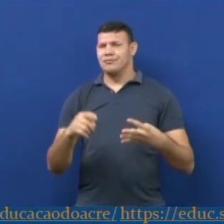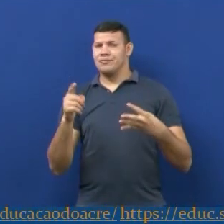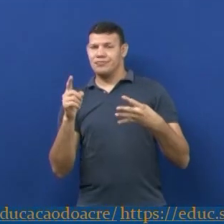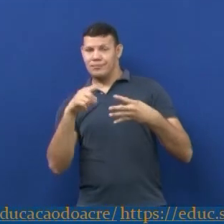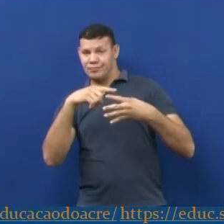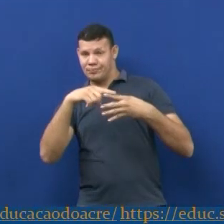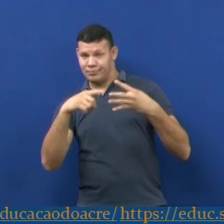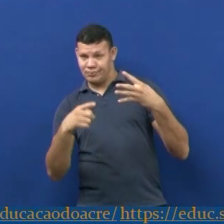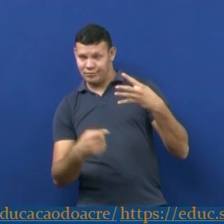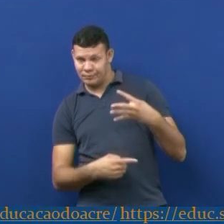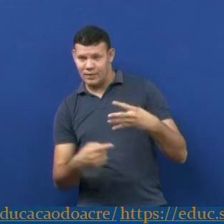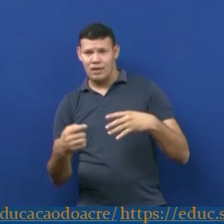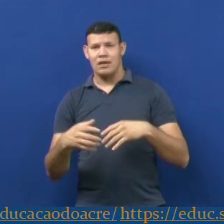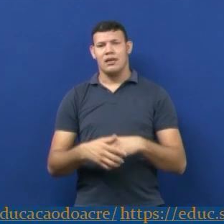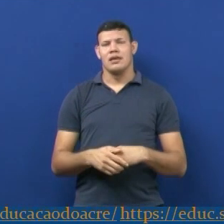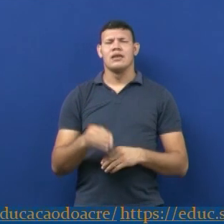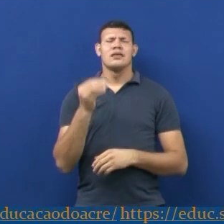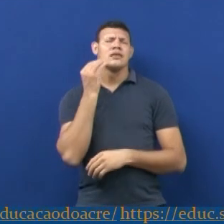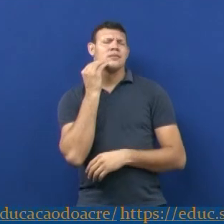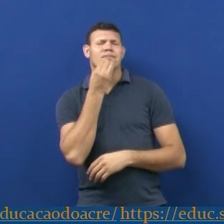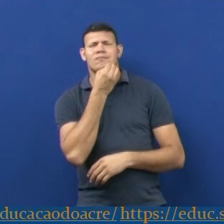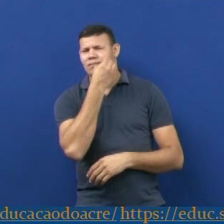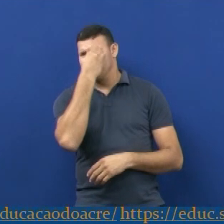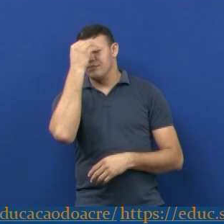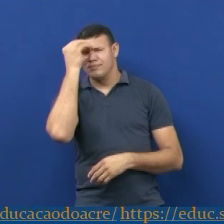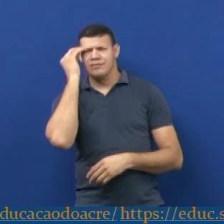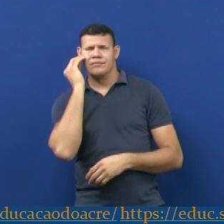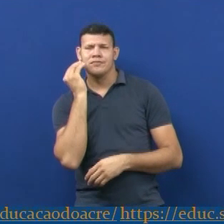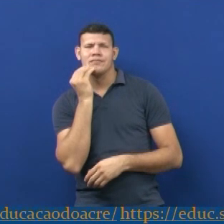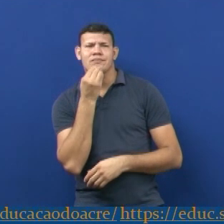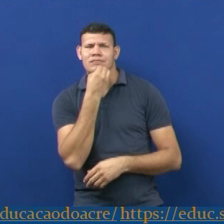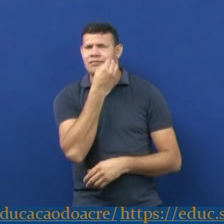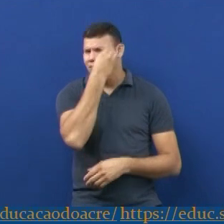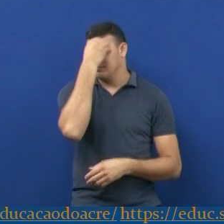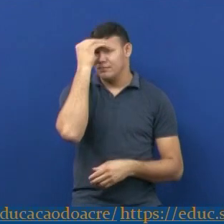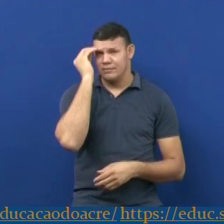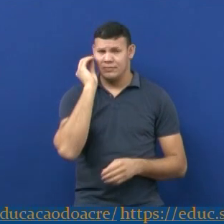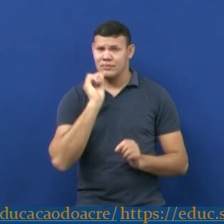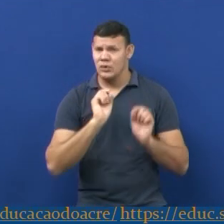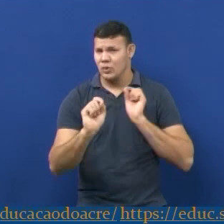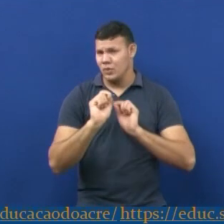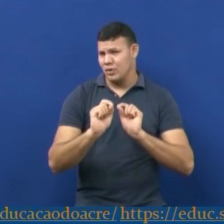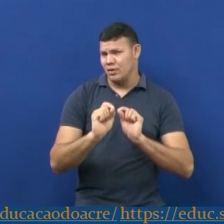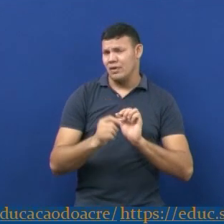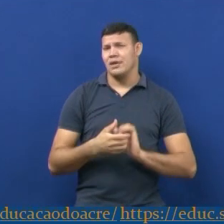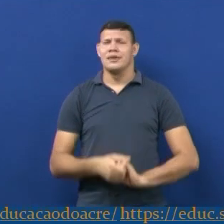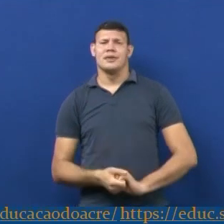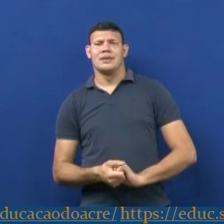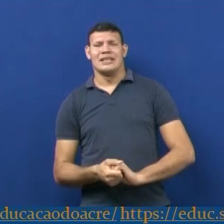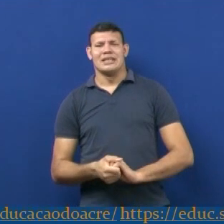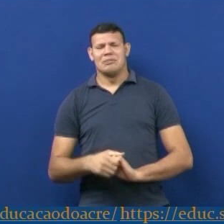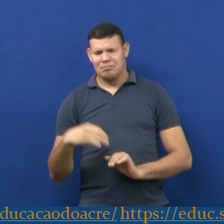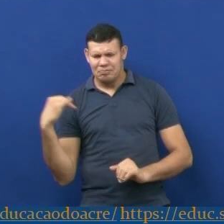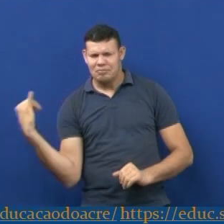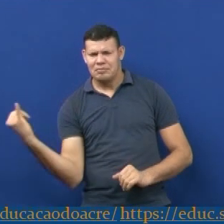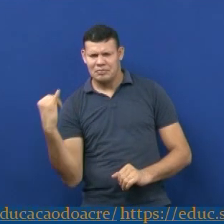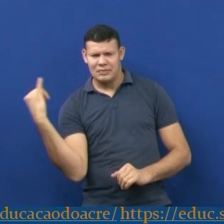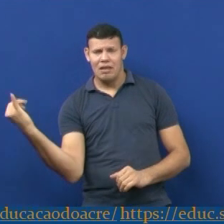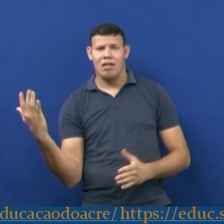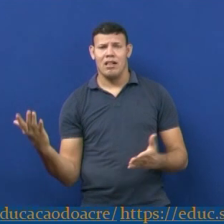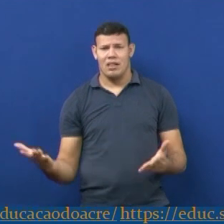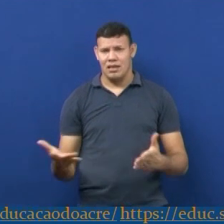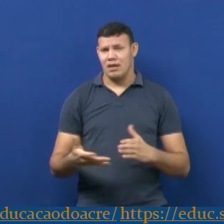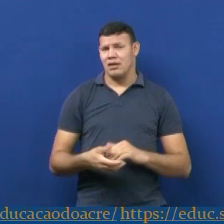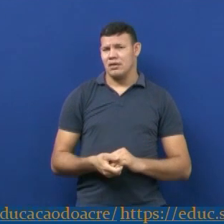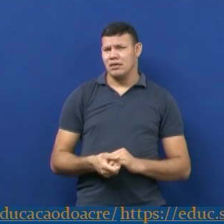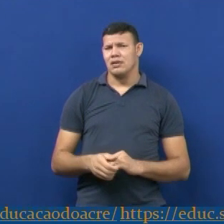se compor um espetáculo é a maquiagem. É a parte da composição do espetáculo. É um instrumento fundamental